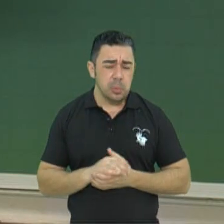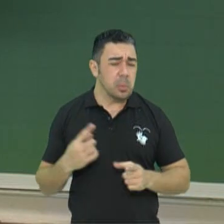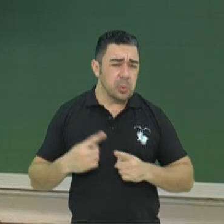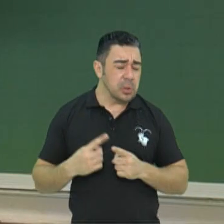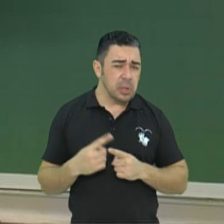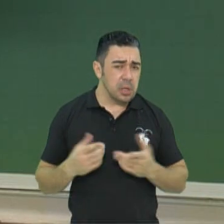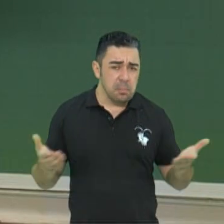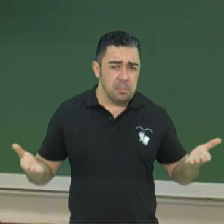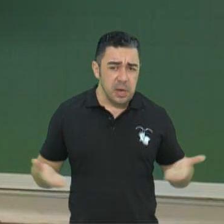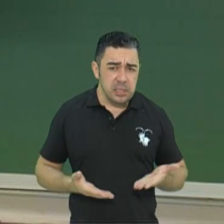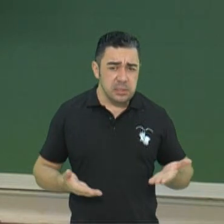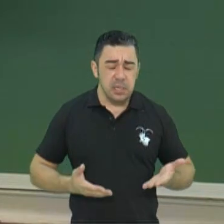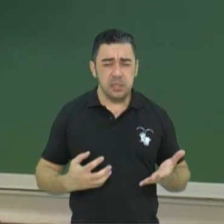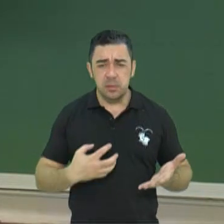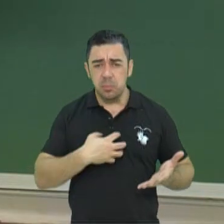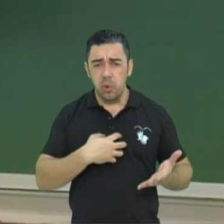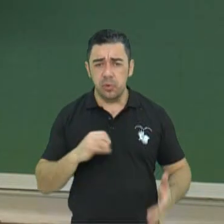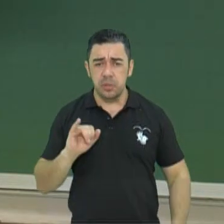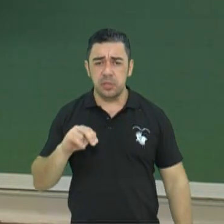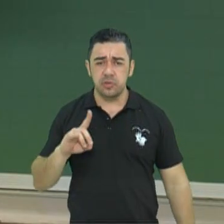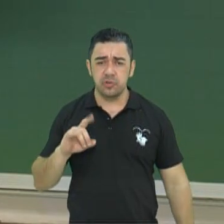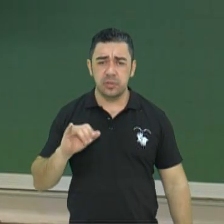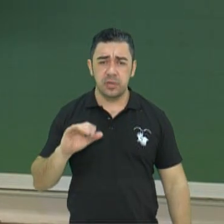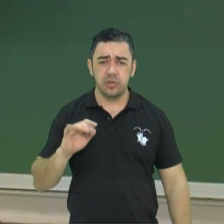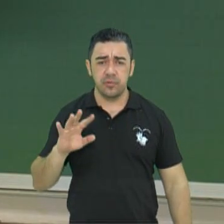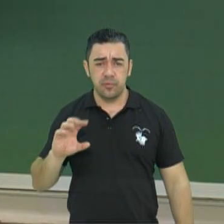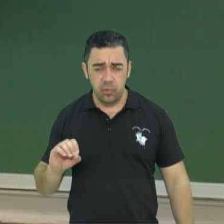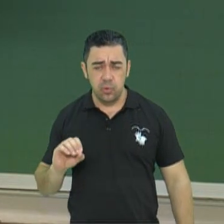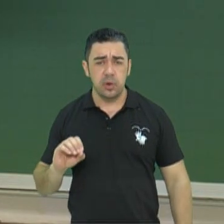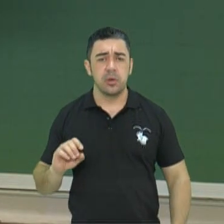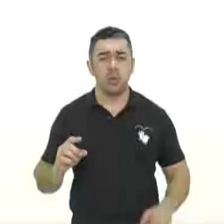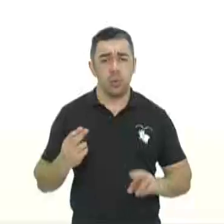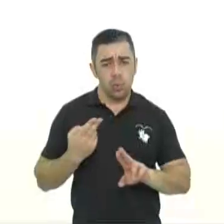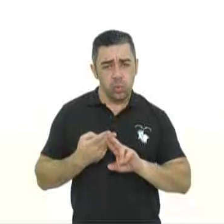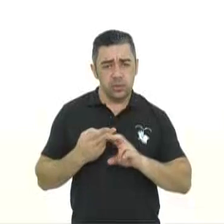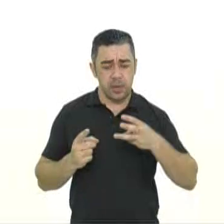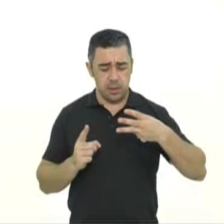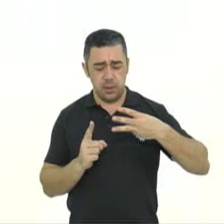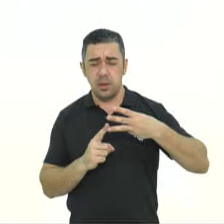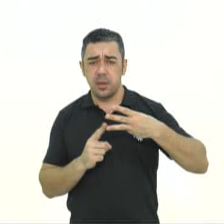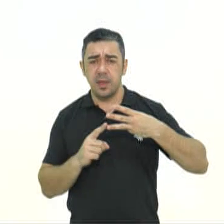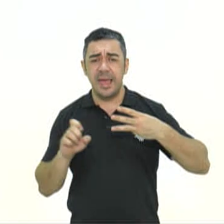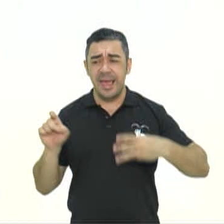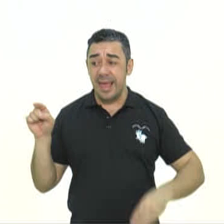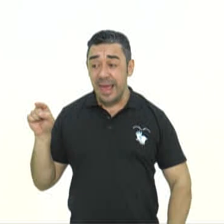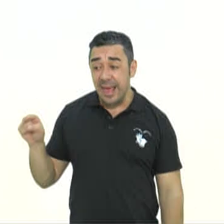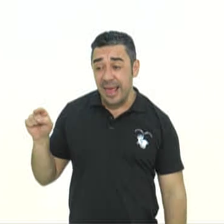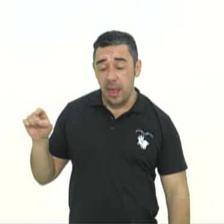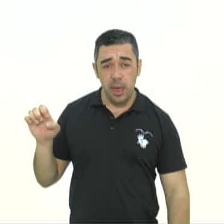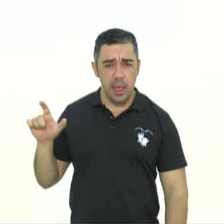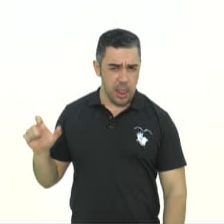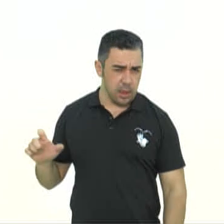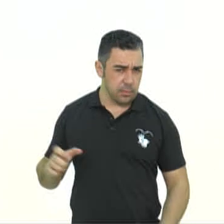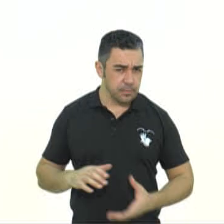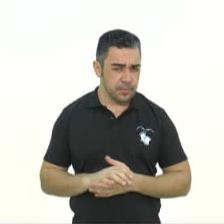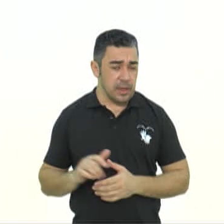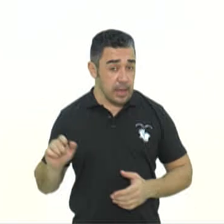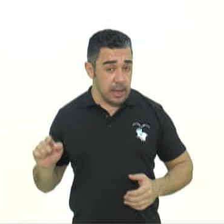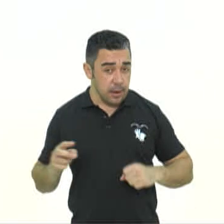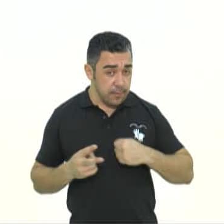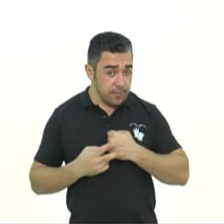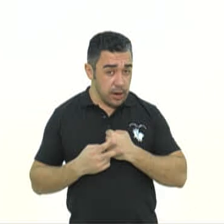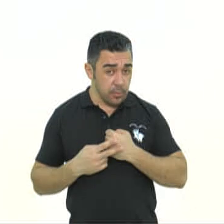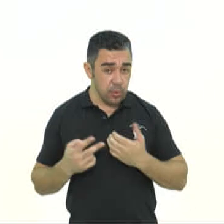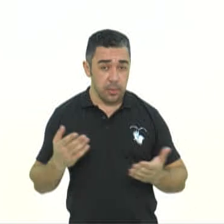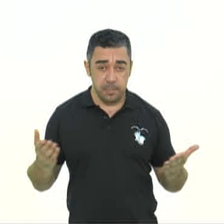Presente do indicativo e a terceira pessoa é utilizada também. Então, esse verbo, quando ele é empregado